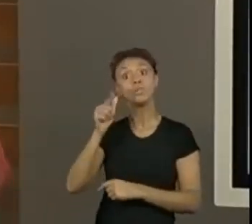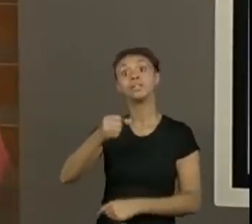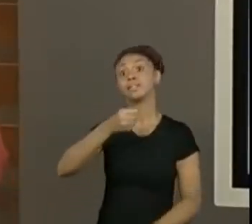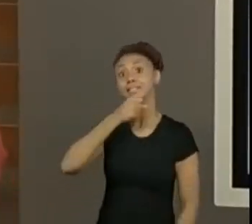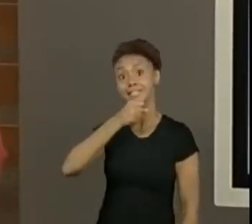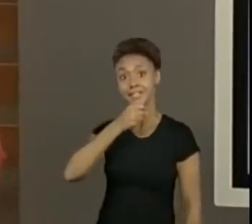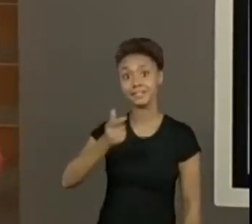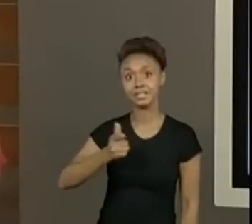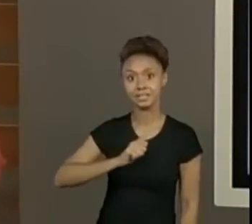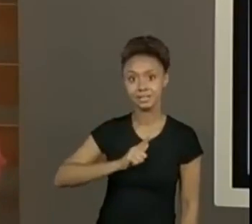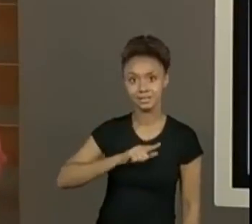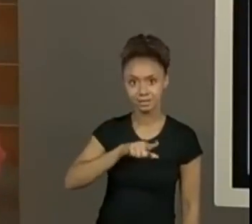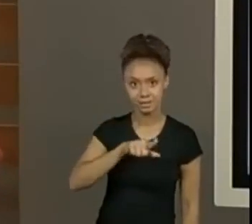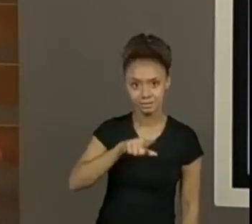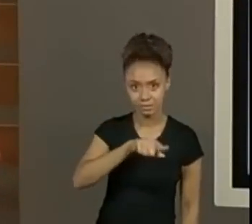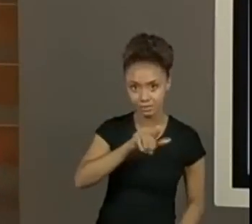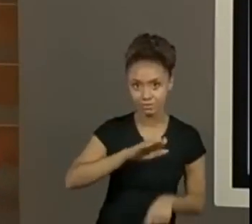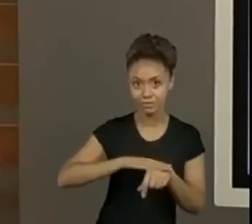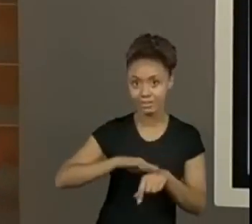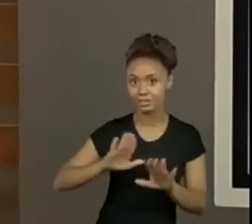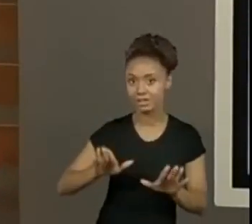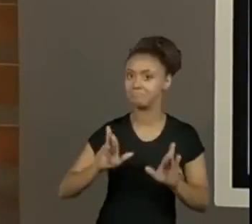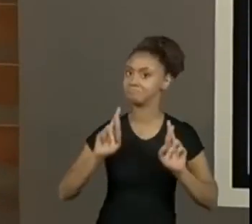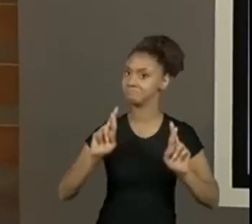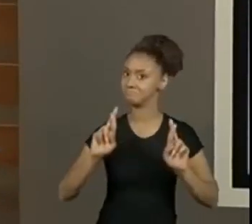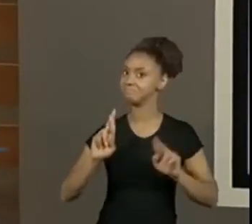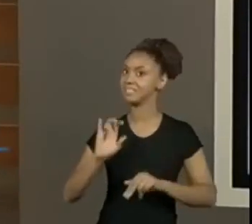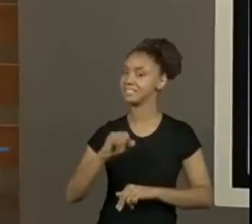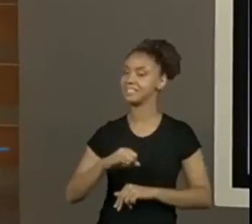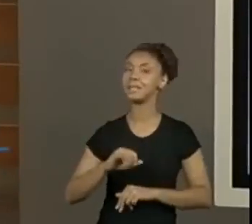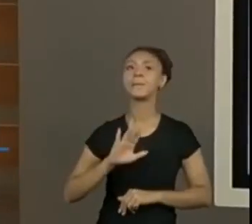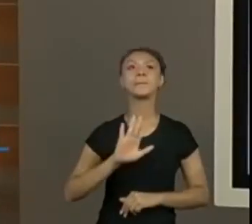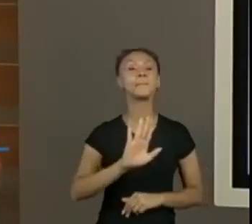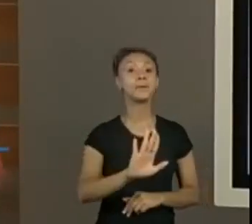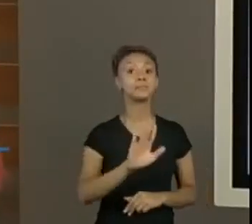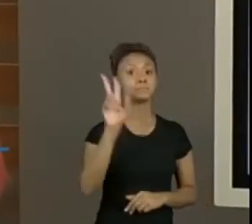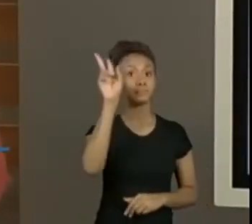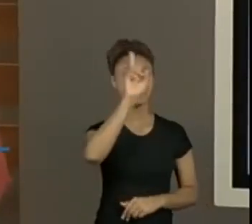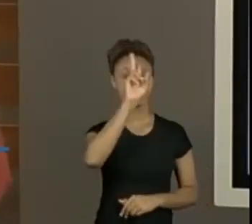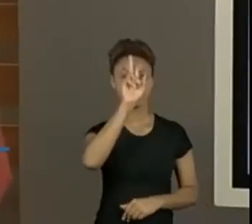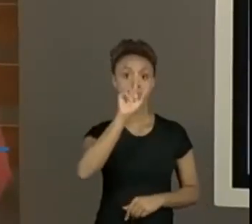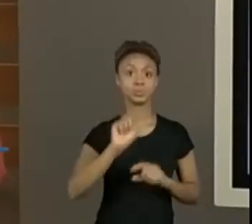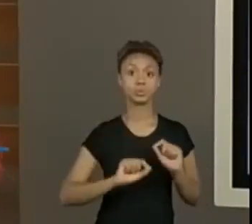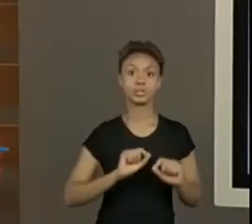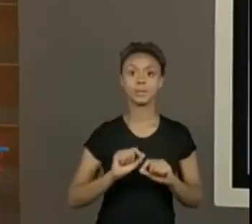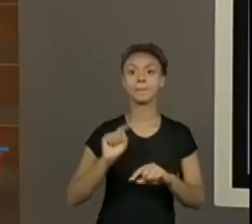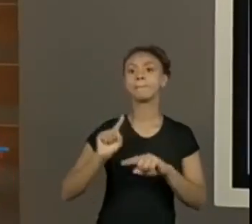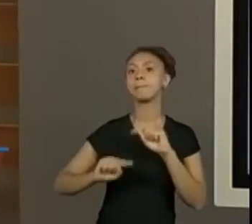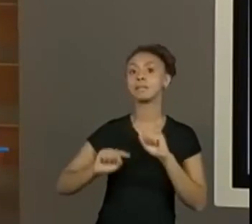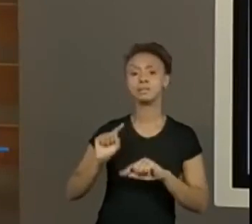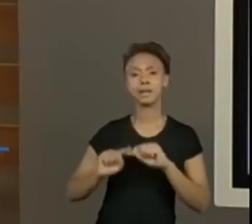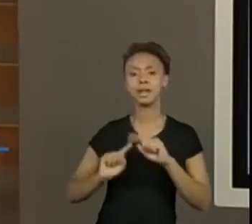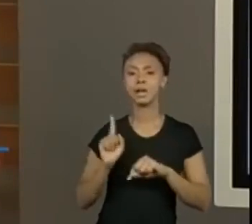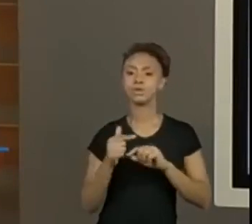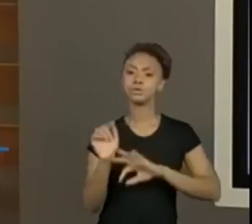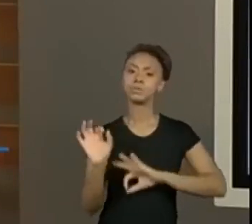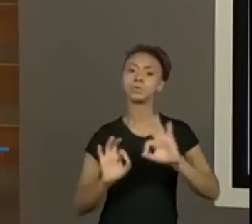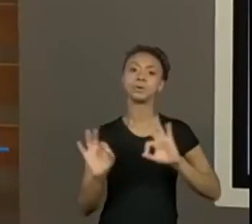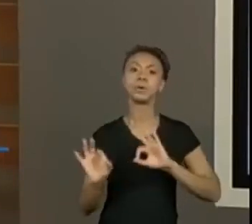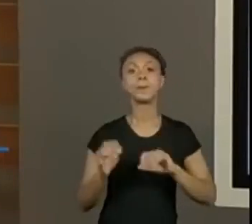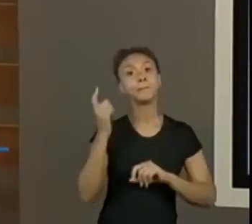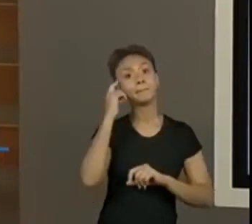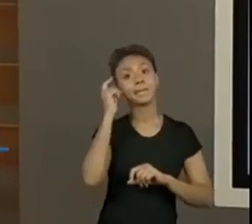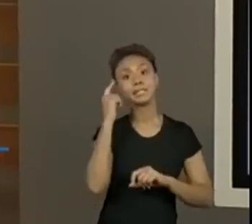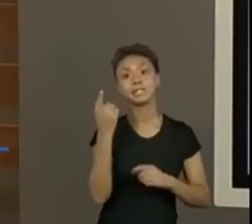vocês, vocês fizeram de vocês? Espero que sim. Lembrando, o material foi pensado para as aulas